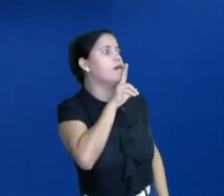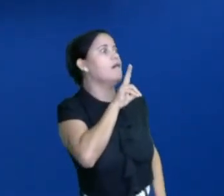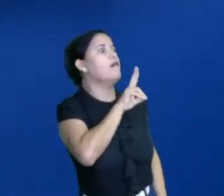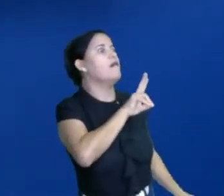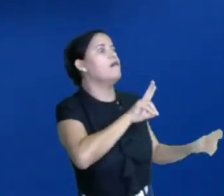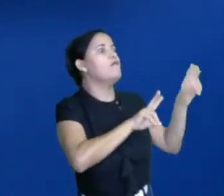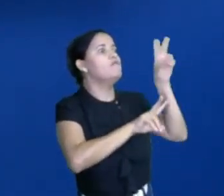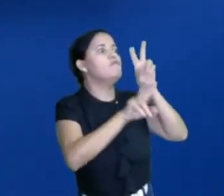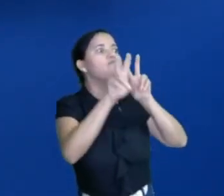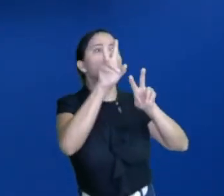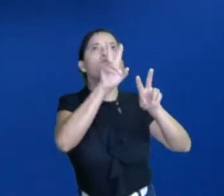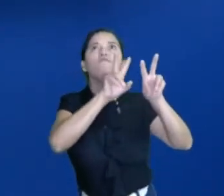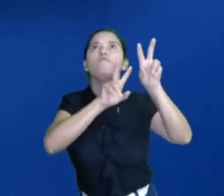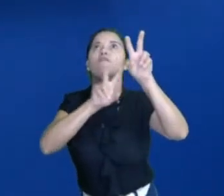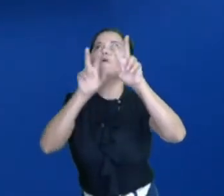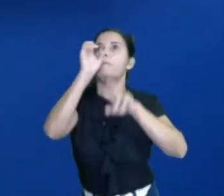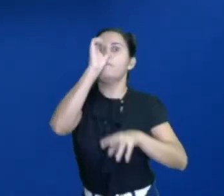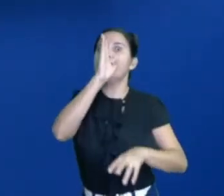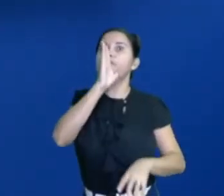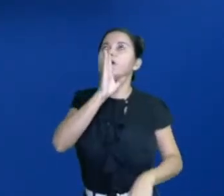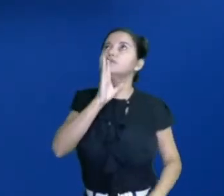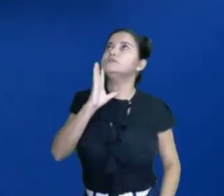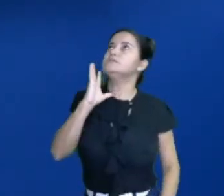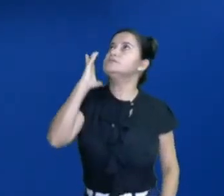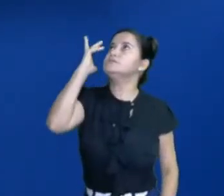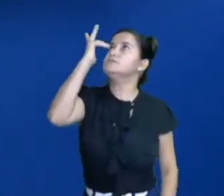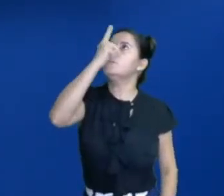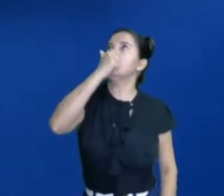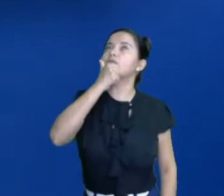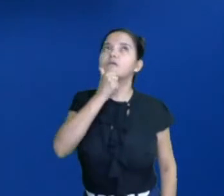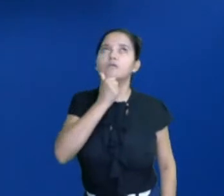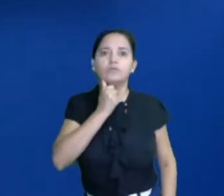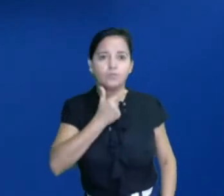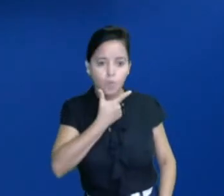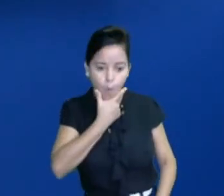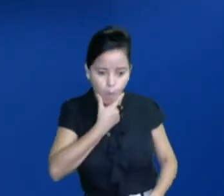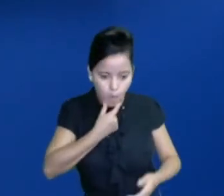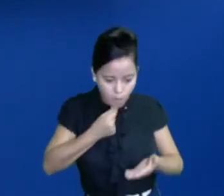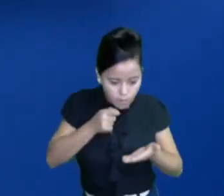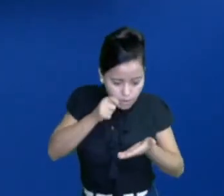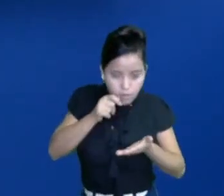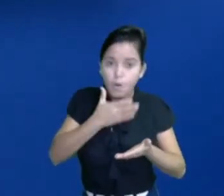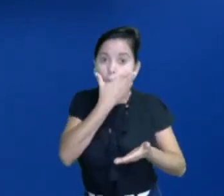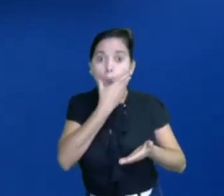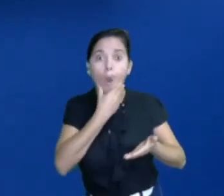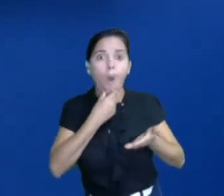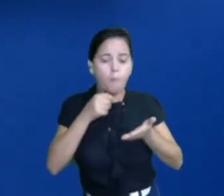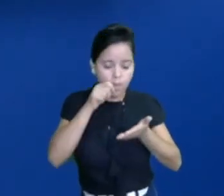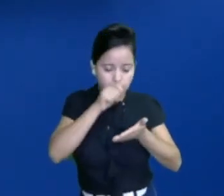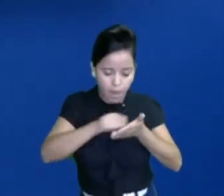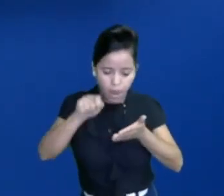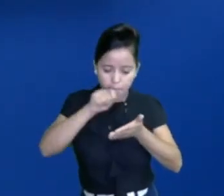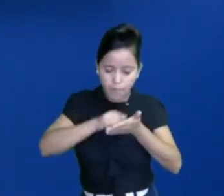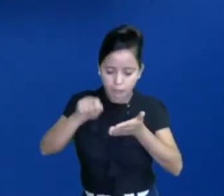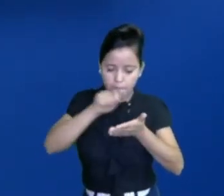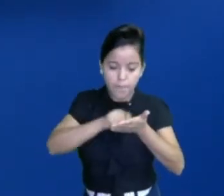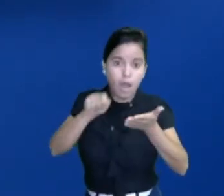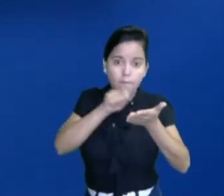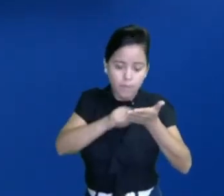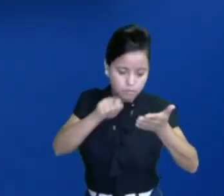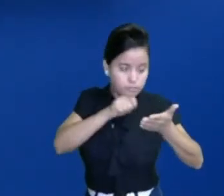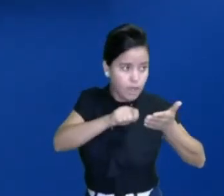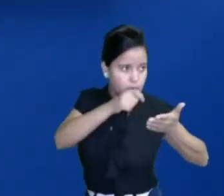a beleza que existia aqui, ele começou a escrever. E escreveu uma carta ao rei de